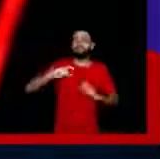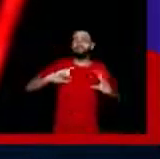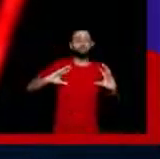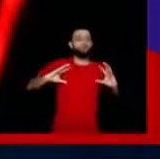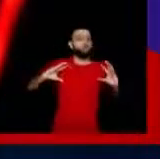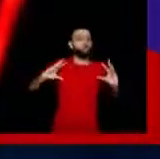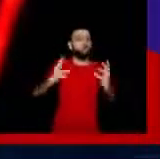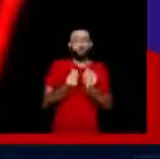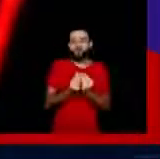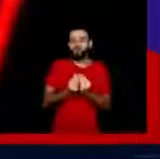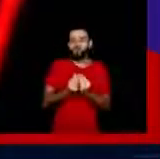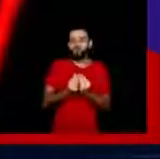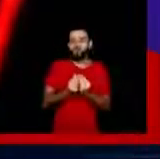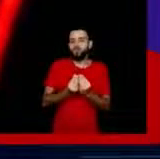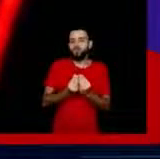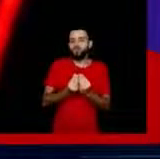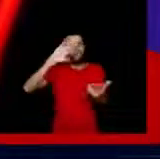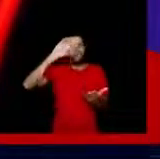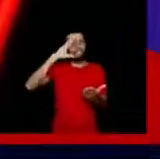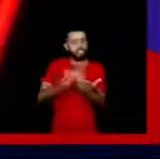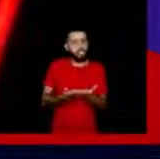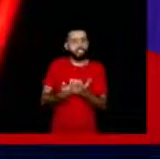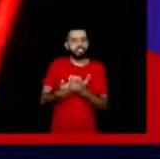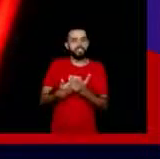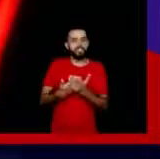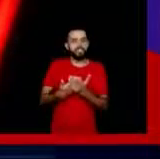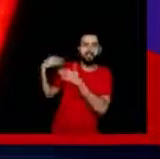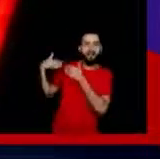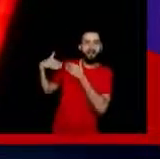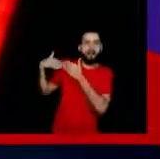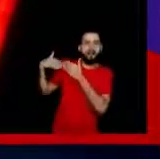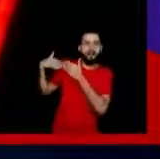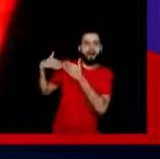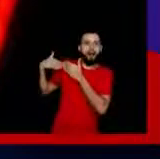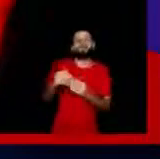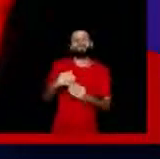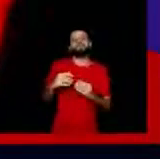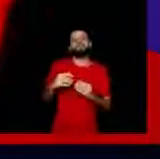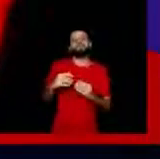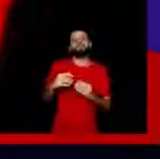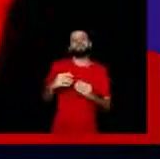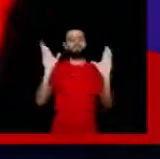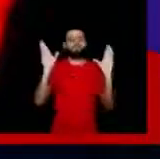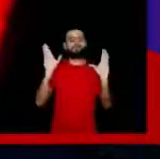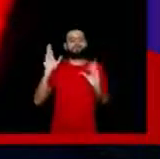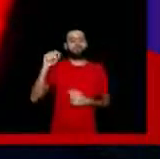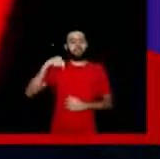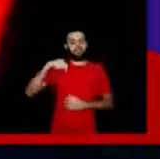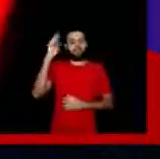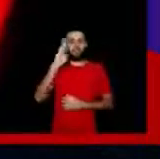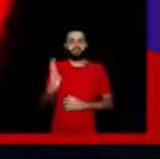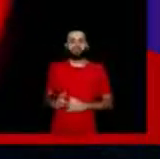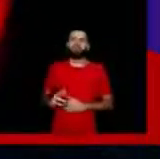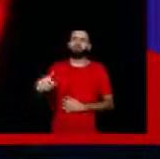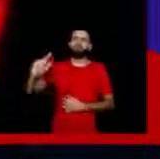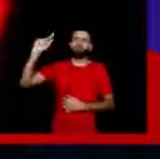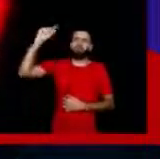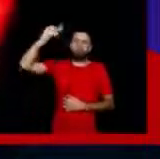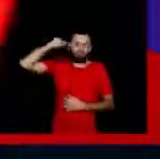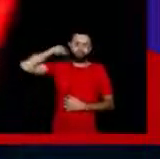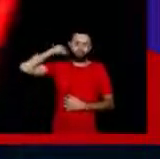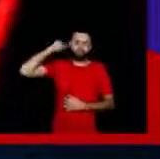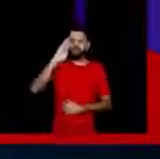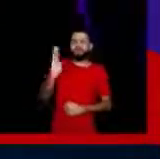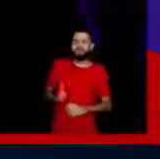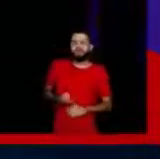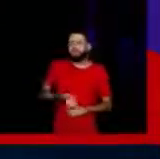de que todas as despesas sejam publicadas no Diário Oficial, como foi agora. Inclusive, esse valor com relação ao show da cantora,